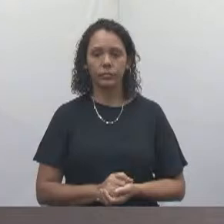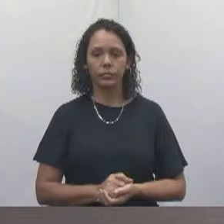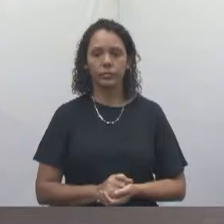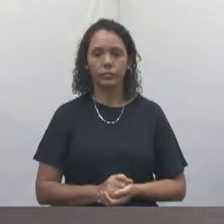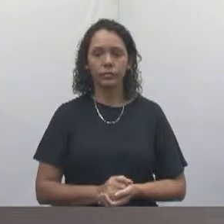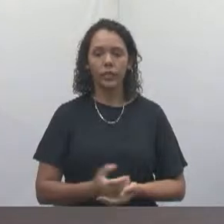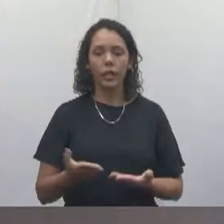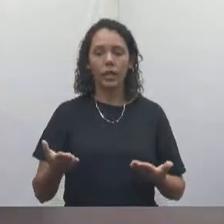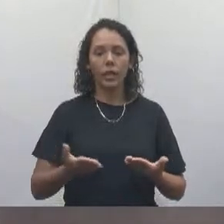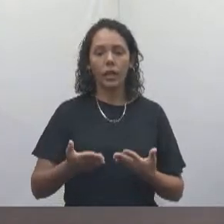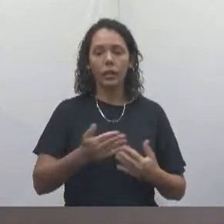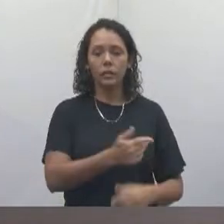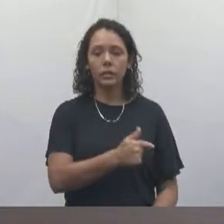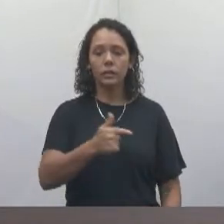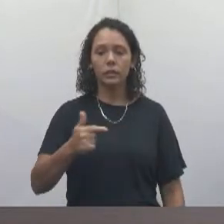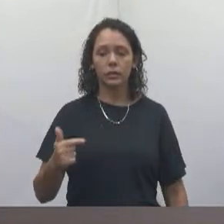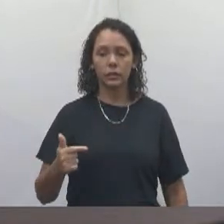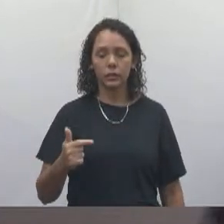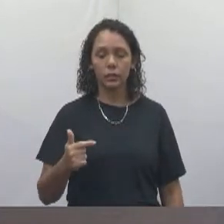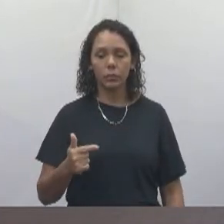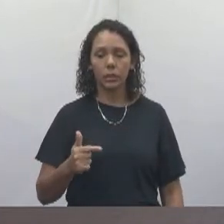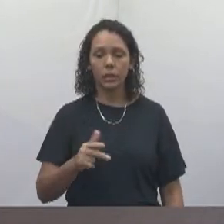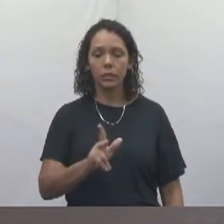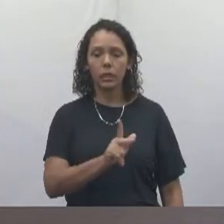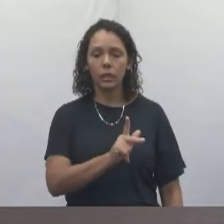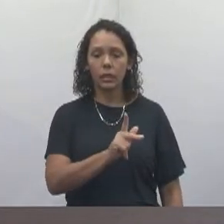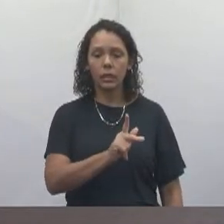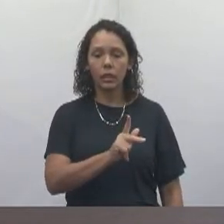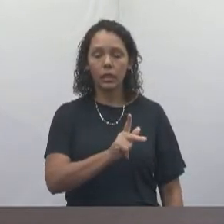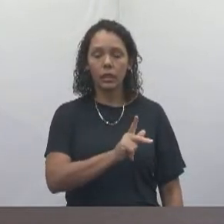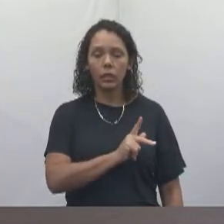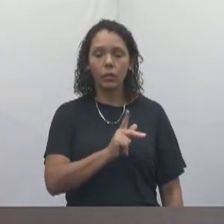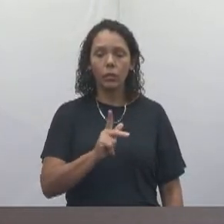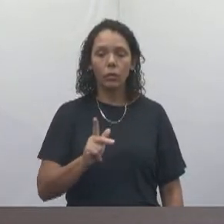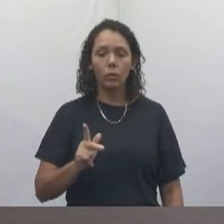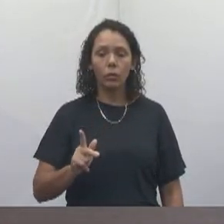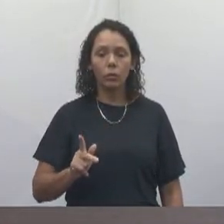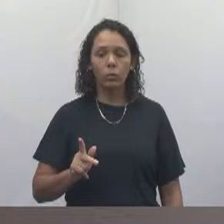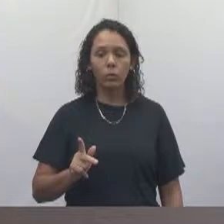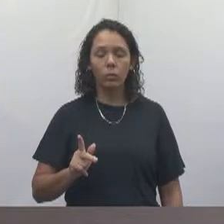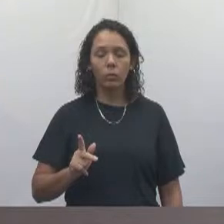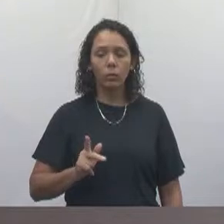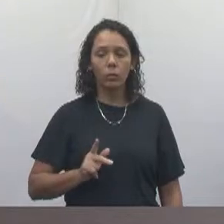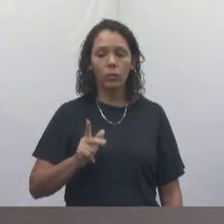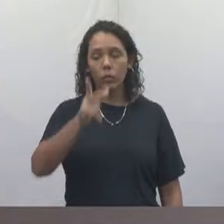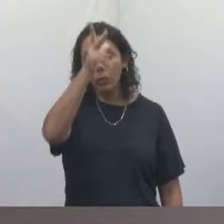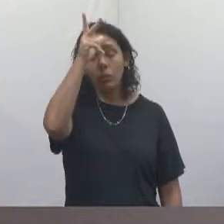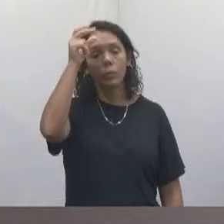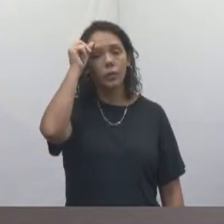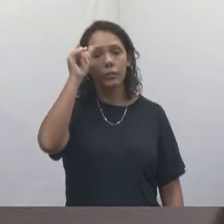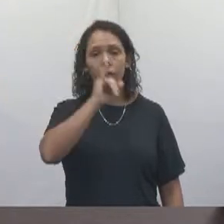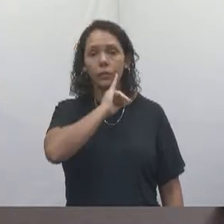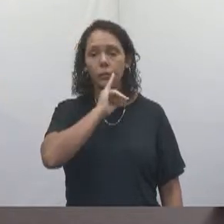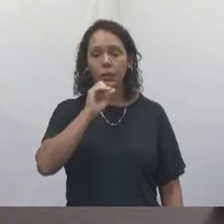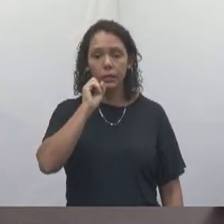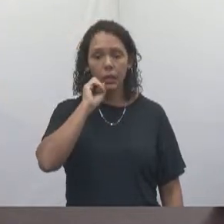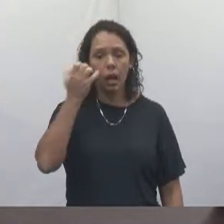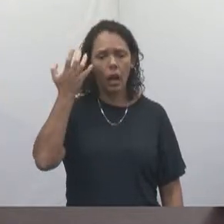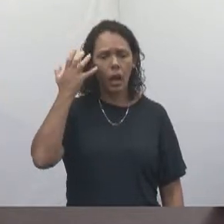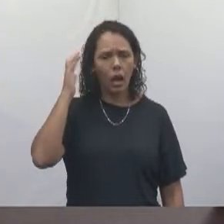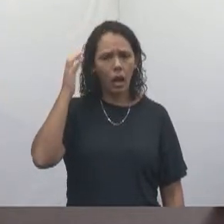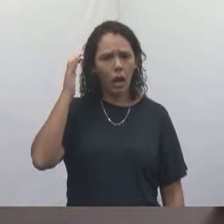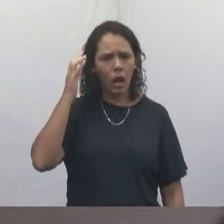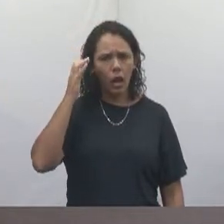essa semana o prefeito Isaías foi à rádio e me criticou, não